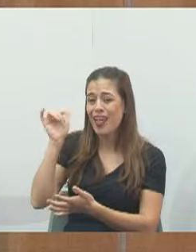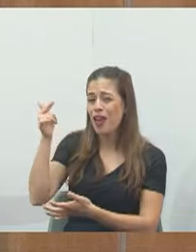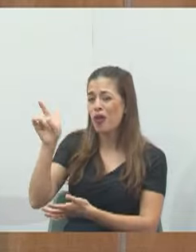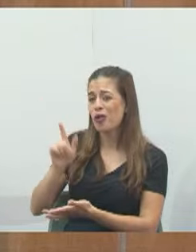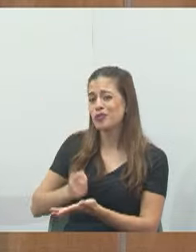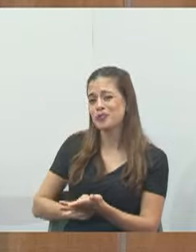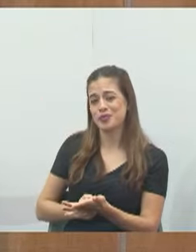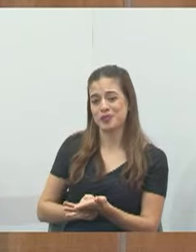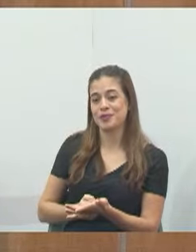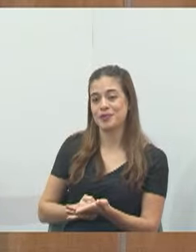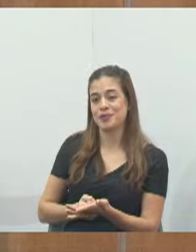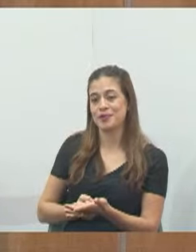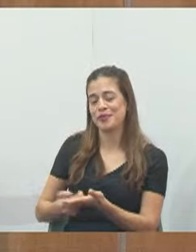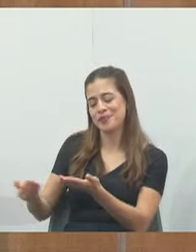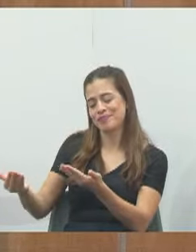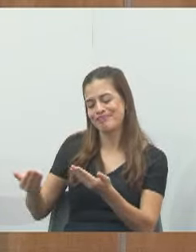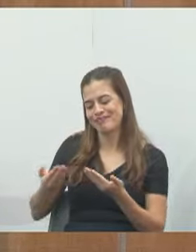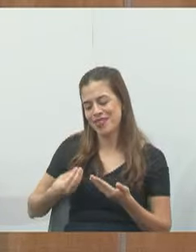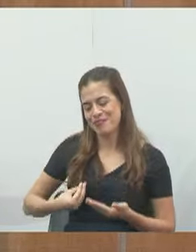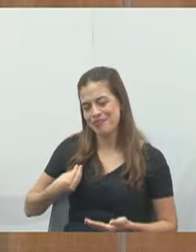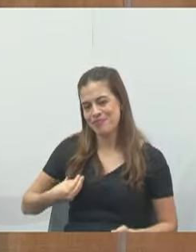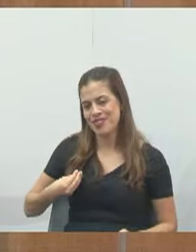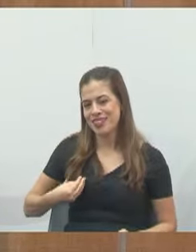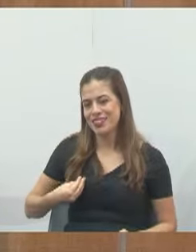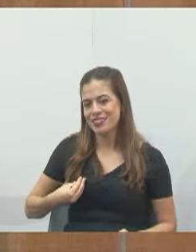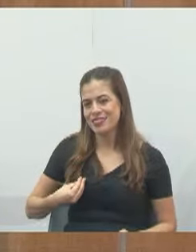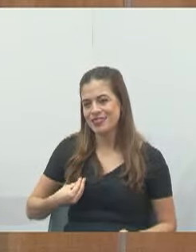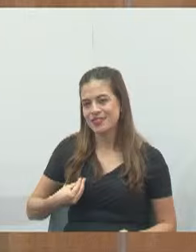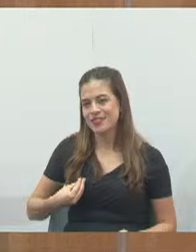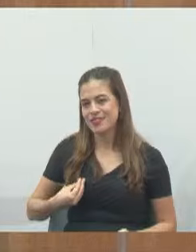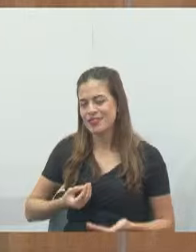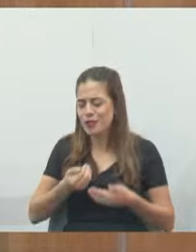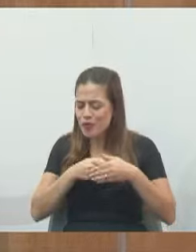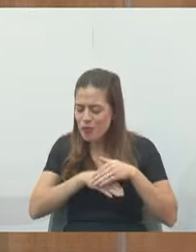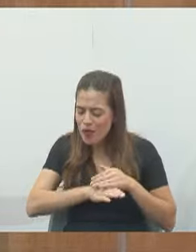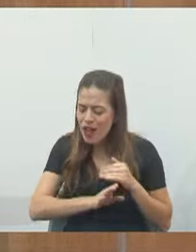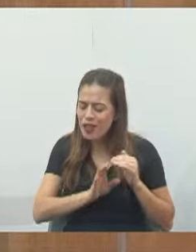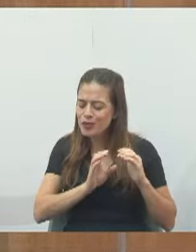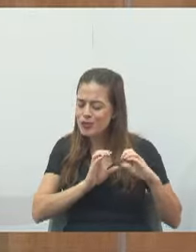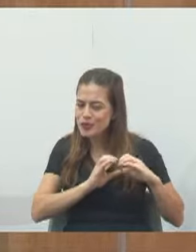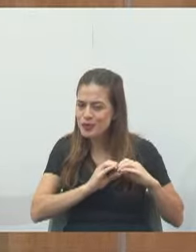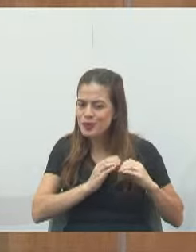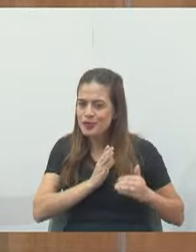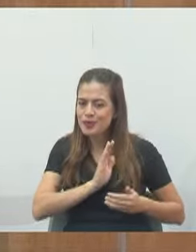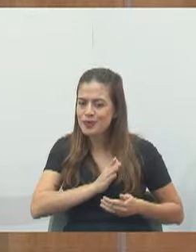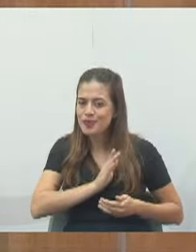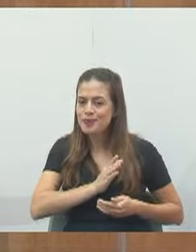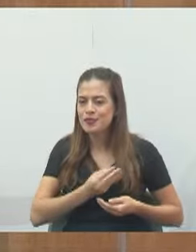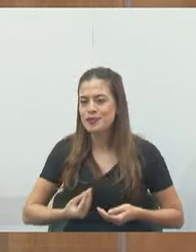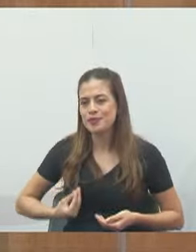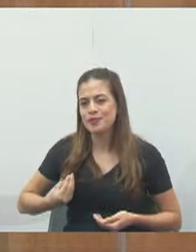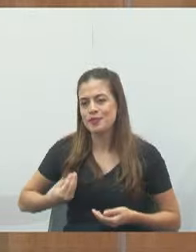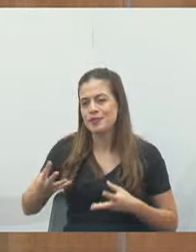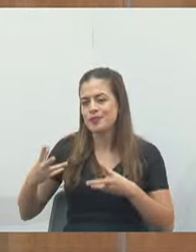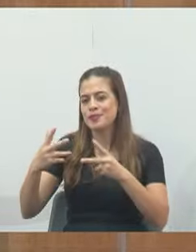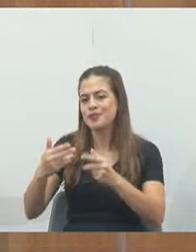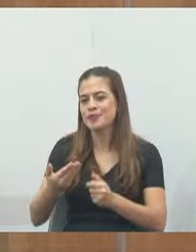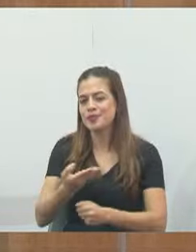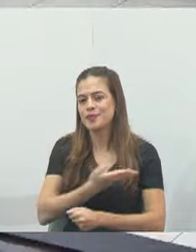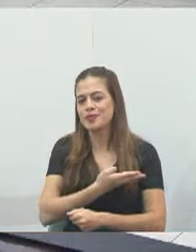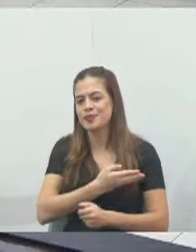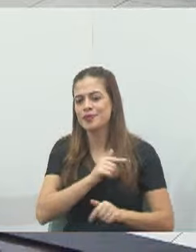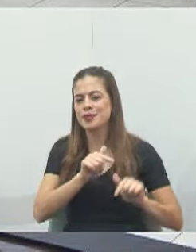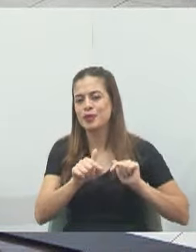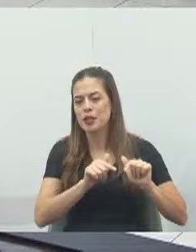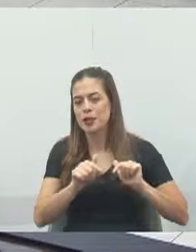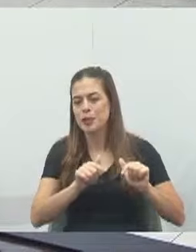outros compromissos para estar aqui presente. Então, guardo no coração, né, a presença aqui de todos os meus colegas de